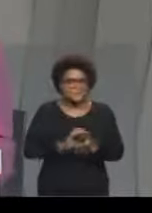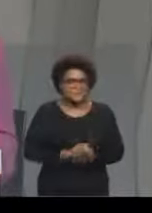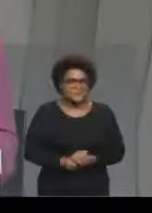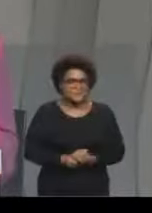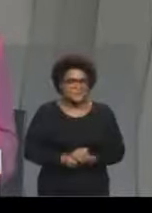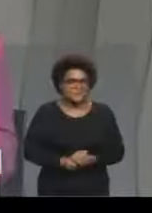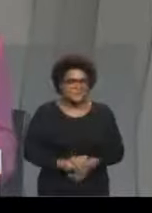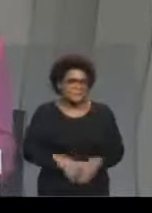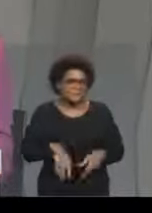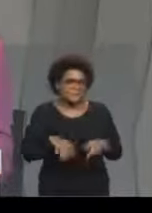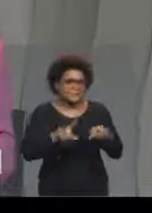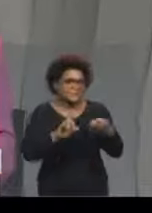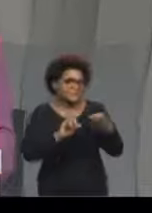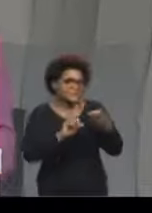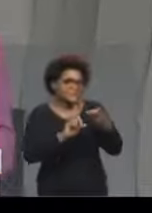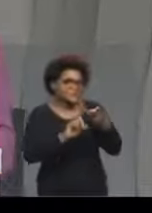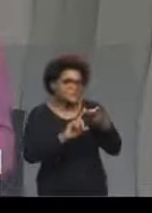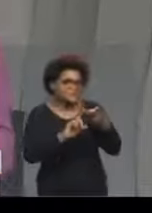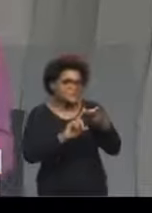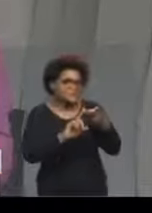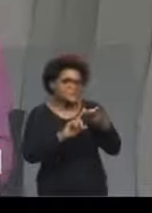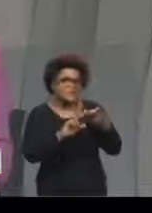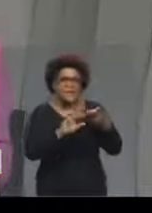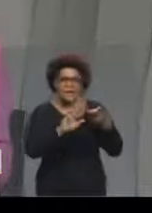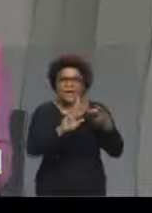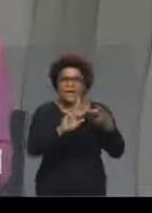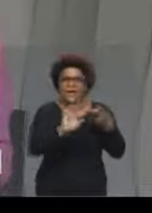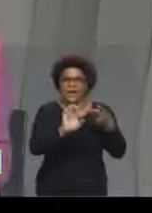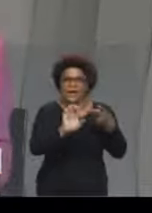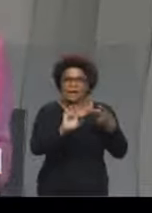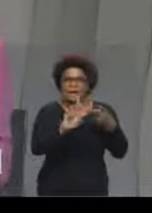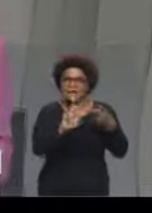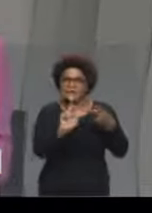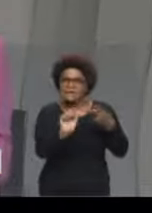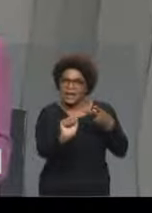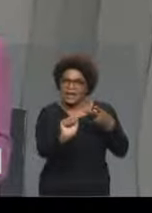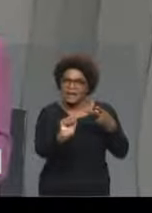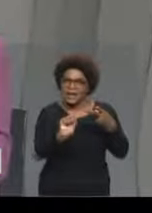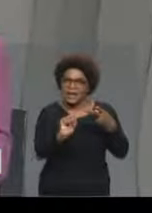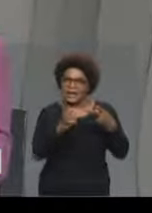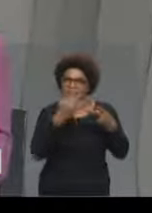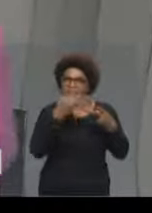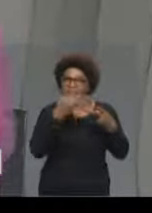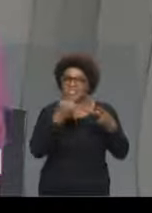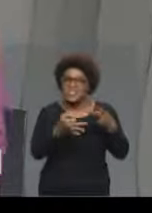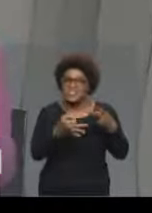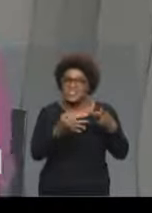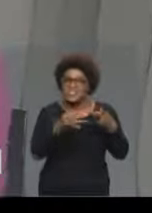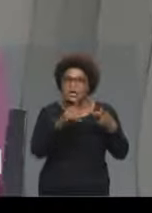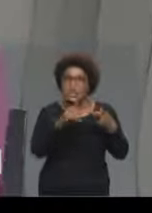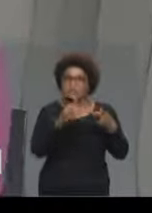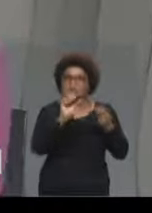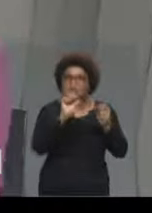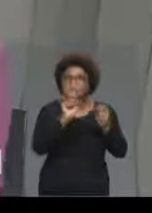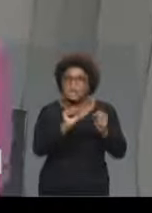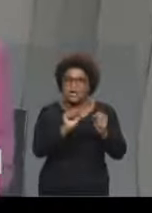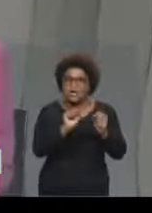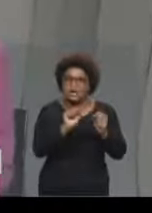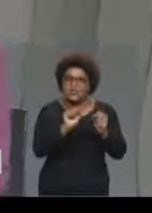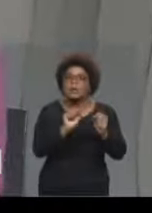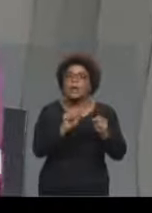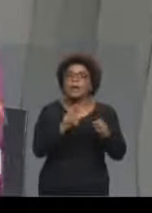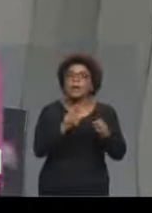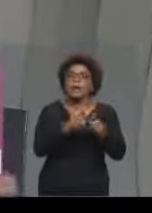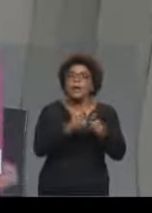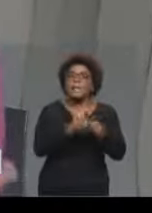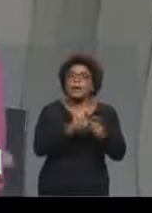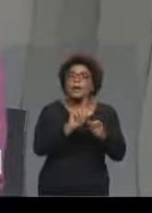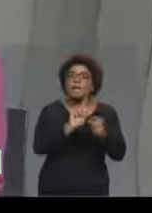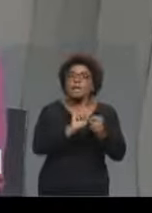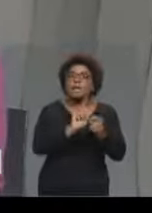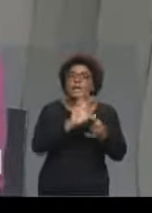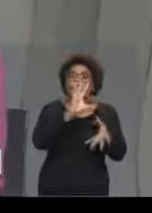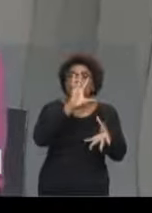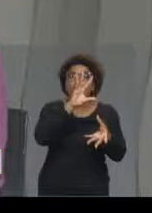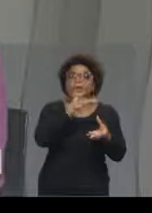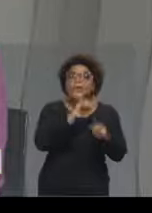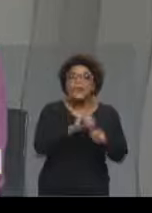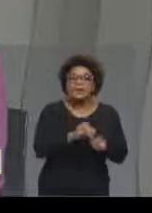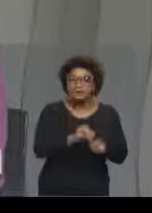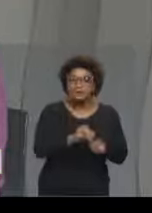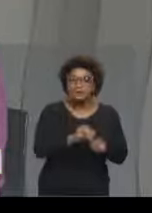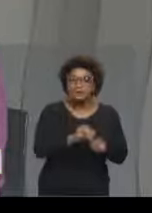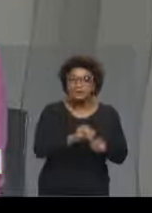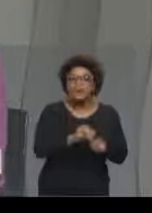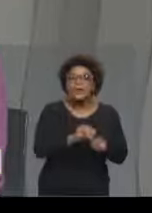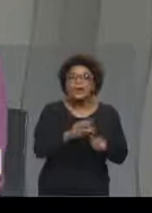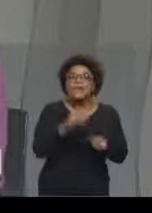crítica, além de fazer esse resumo, você pode pôr a sua opinião. É aí que está. Aí é que está